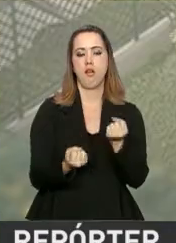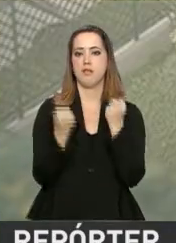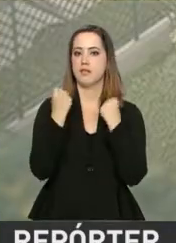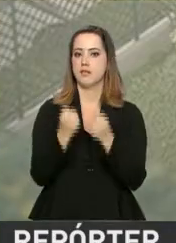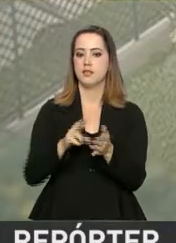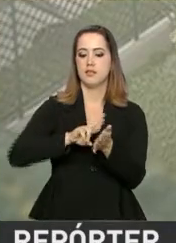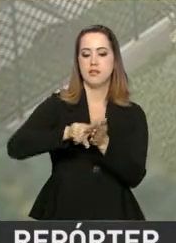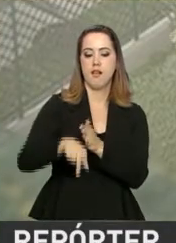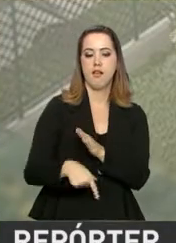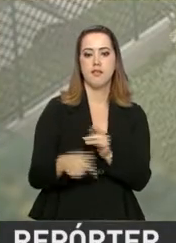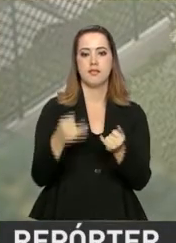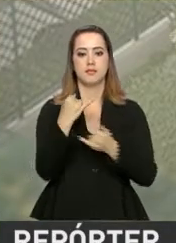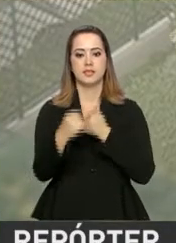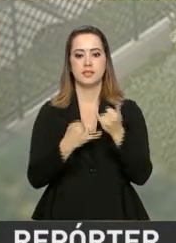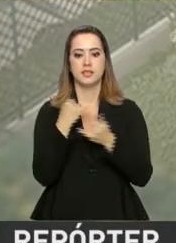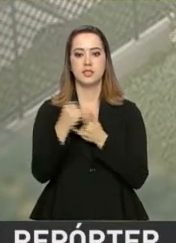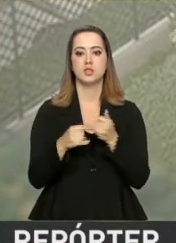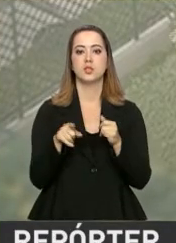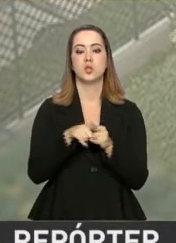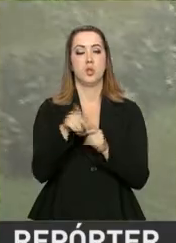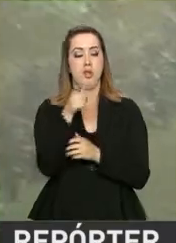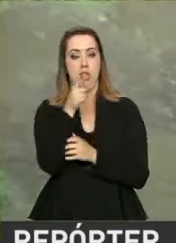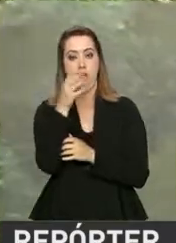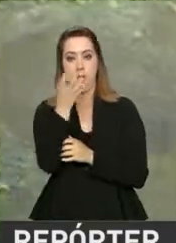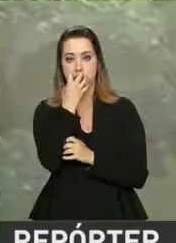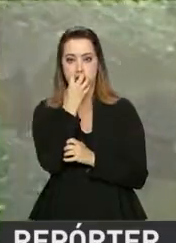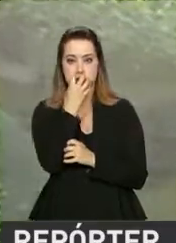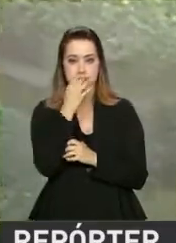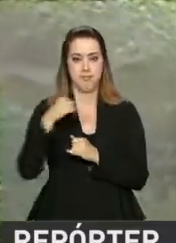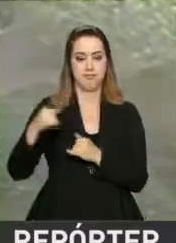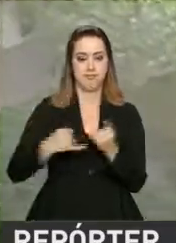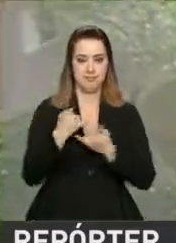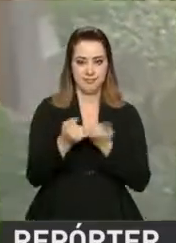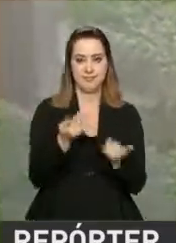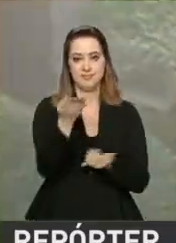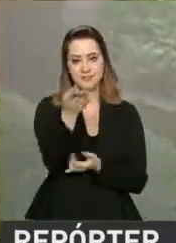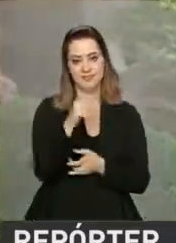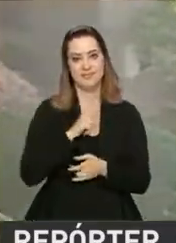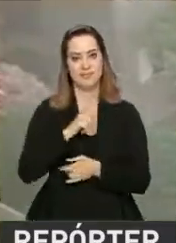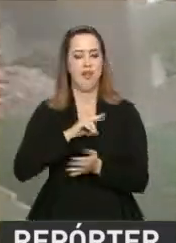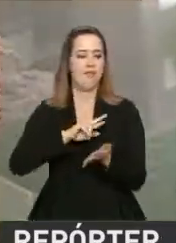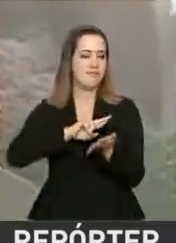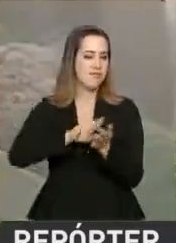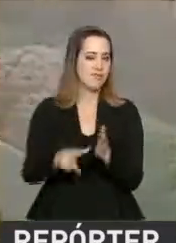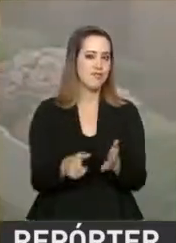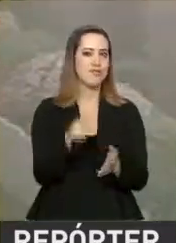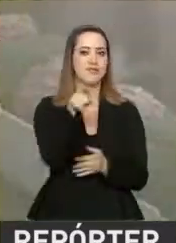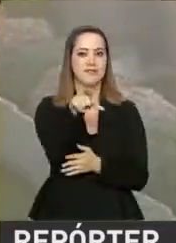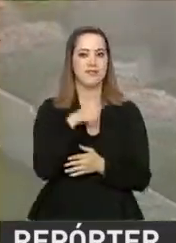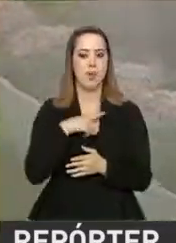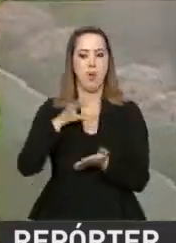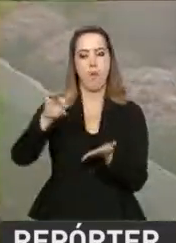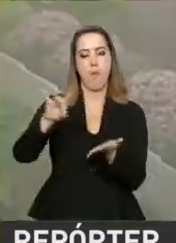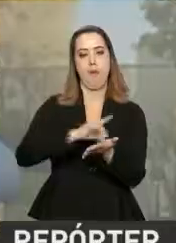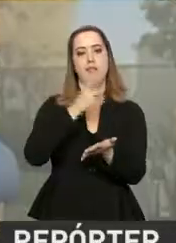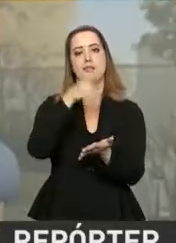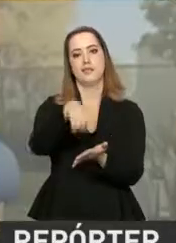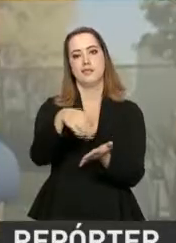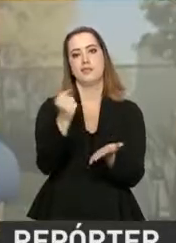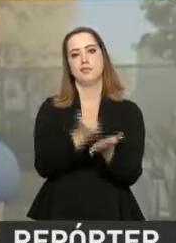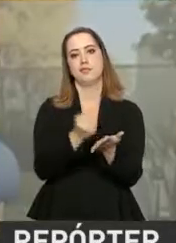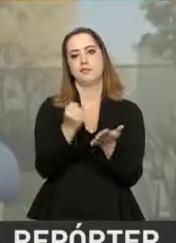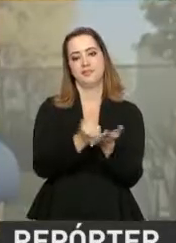playground e até a área de lazer para cachorro e isso faz cada vez mais diferença para assinar o contrato